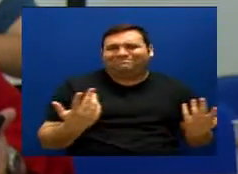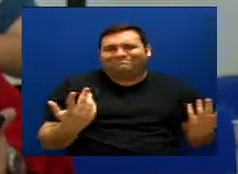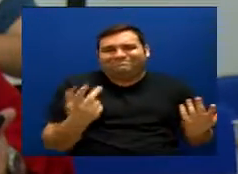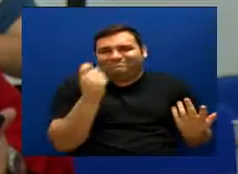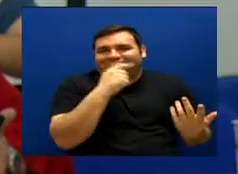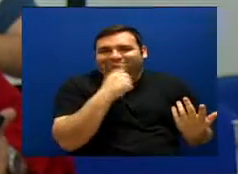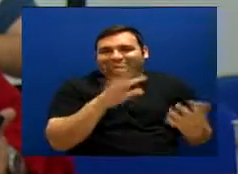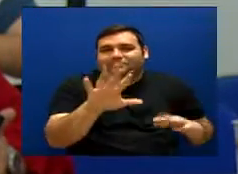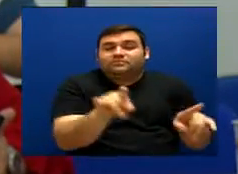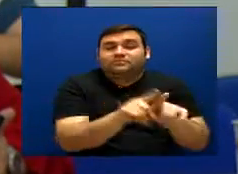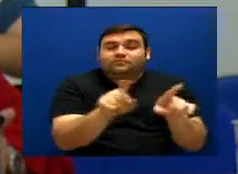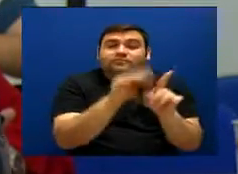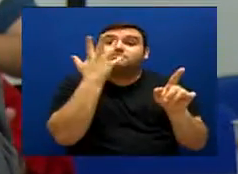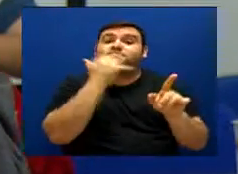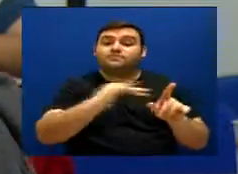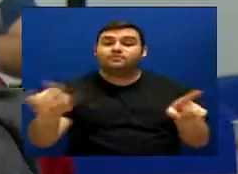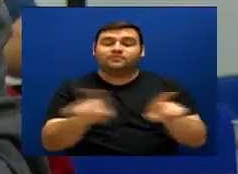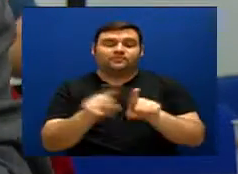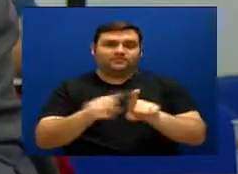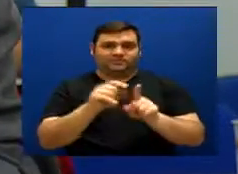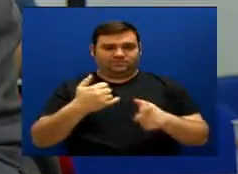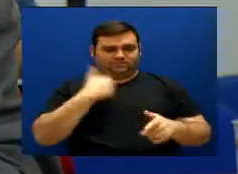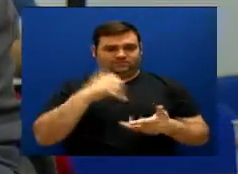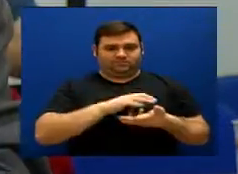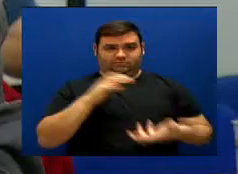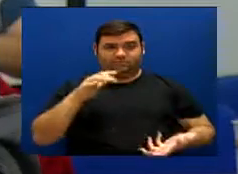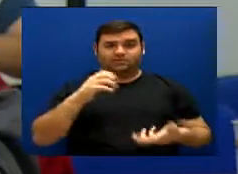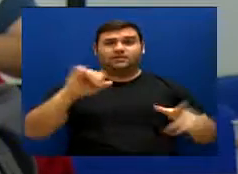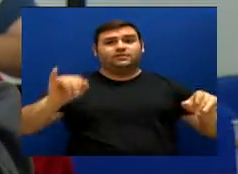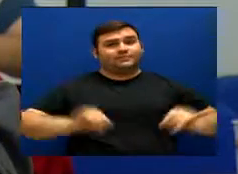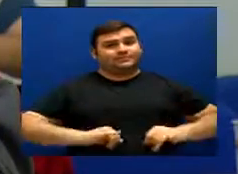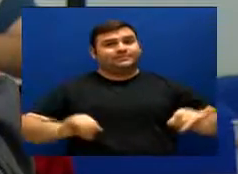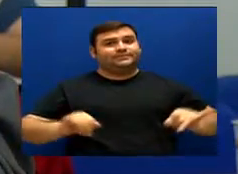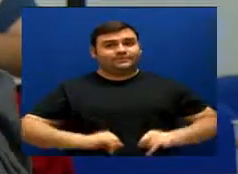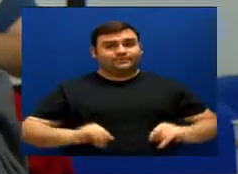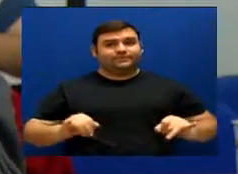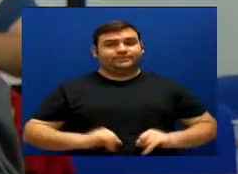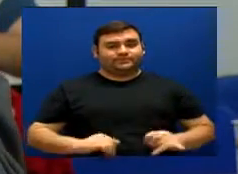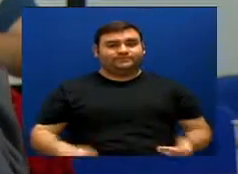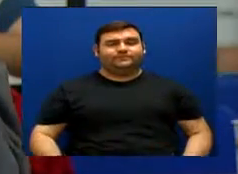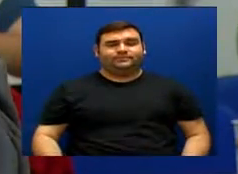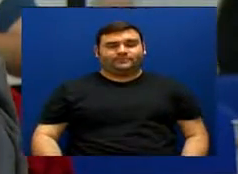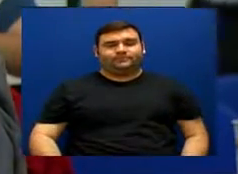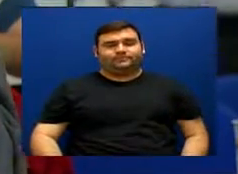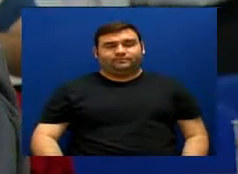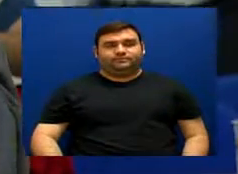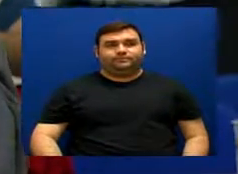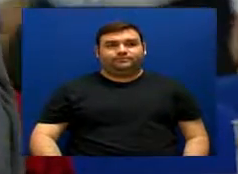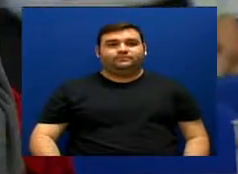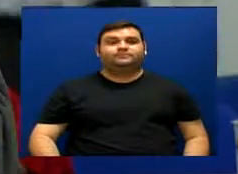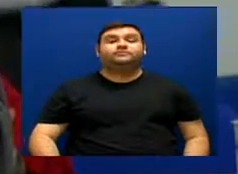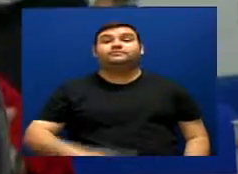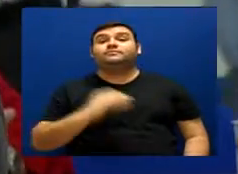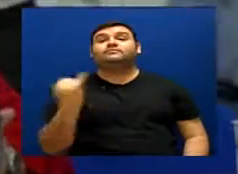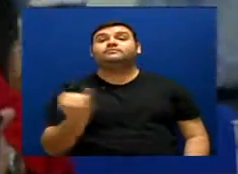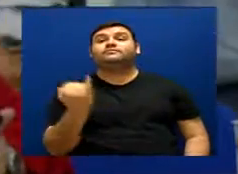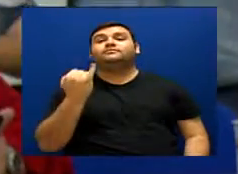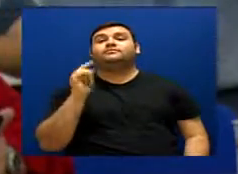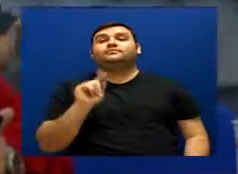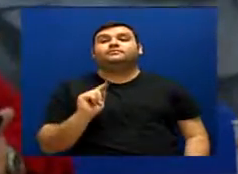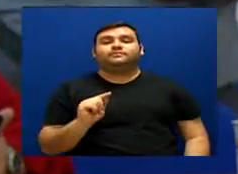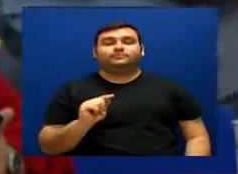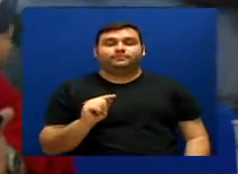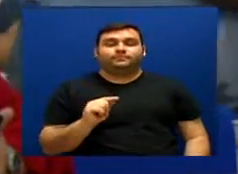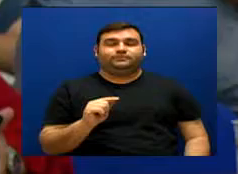sofrem mais. Vereador, doutor, pode me ajudar nesse particular. O importante